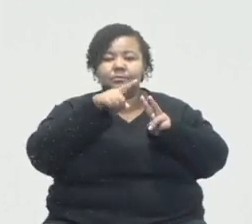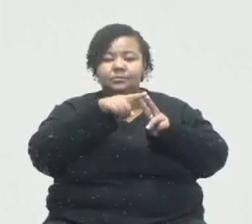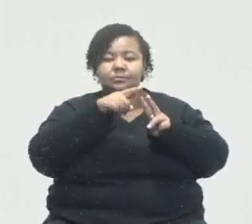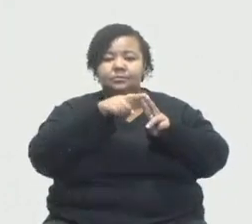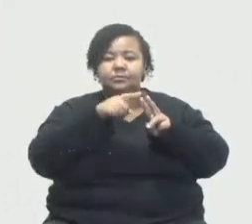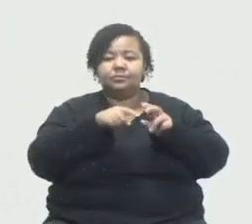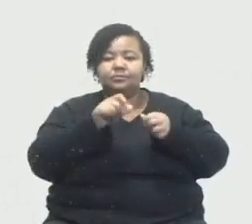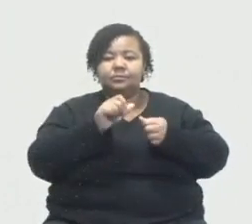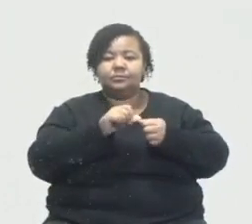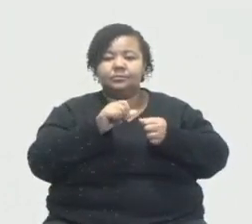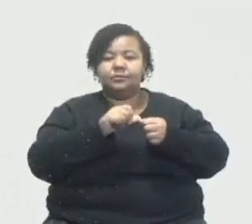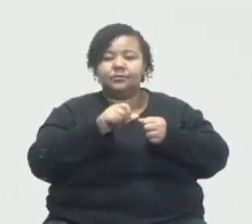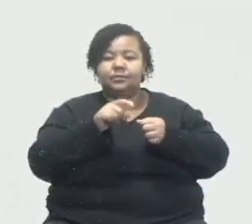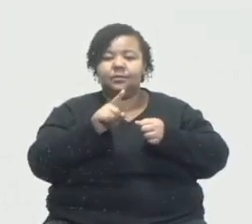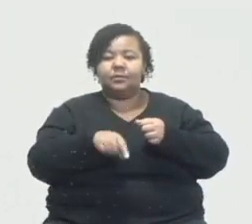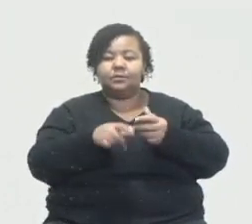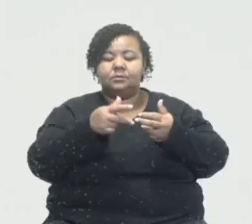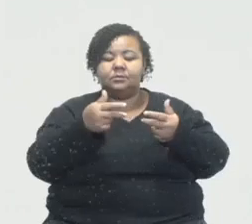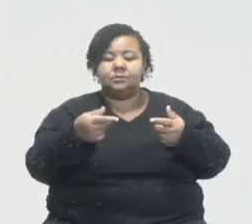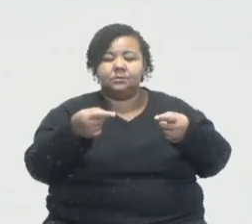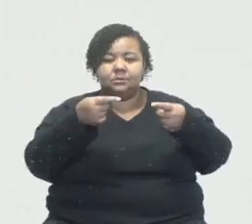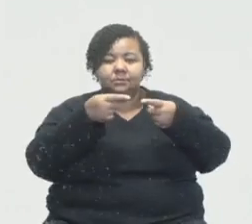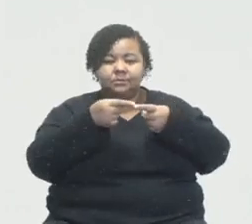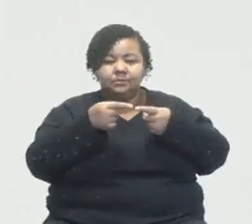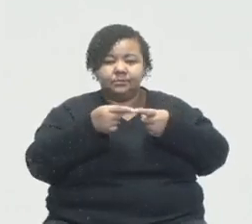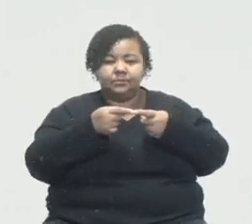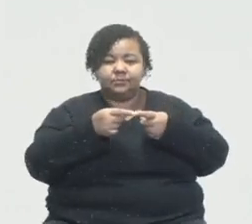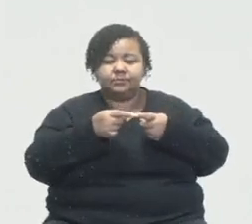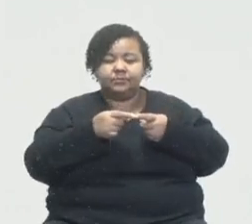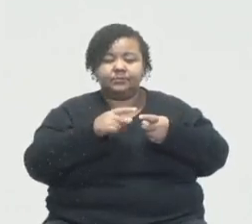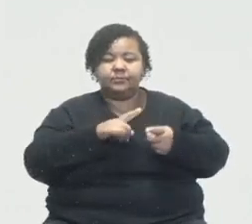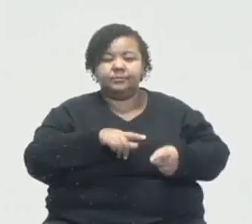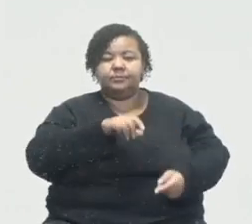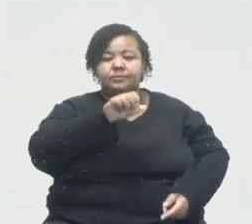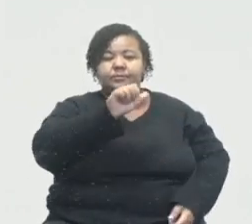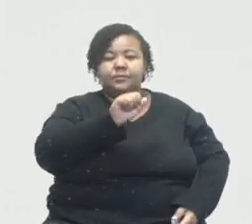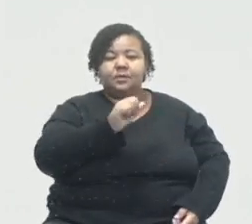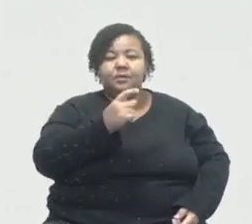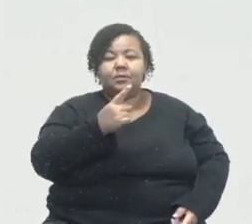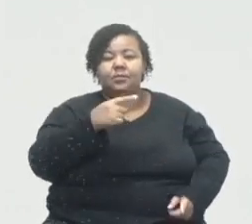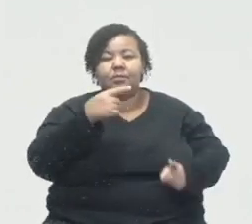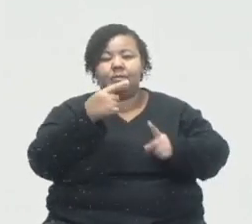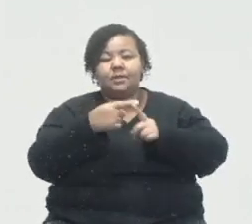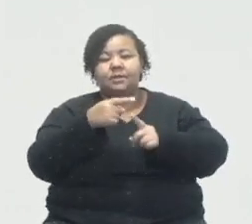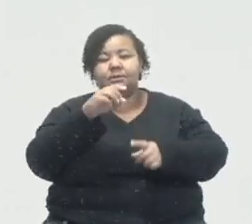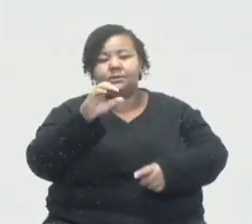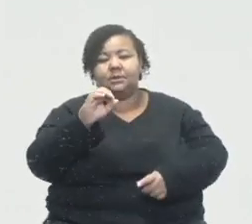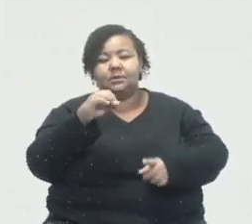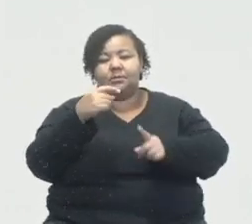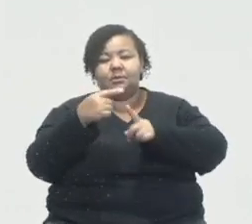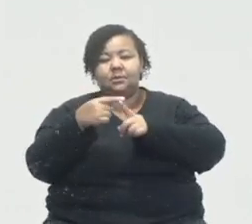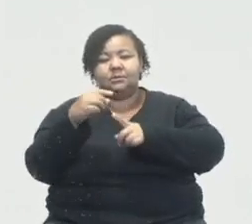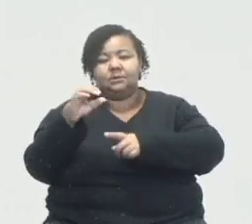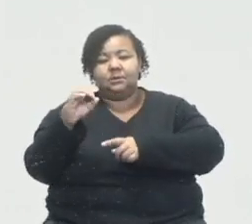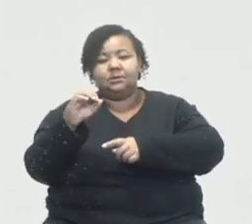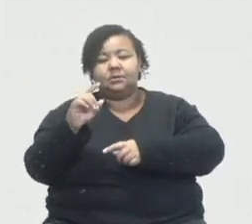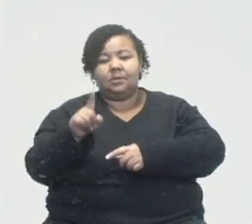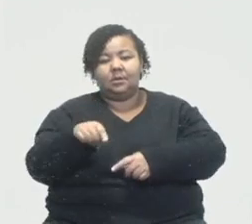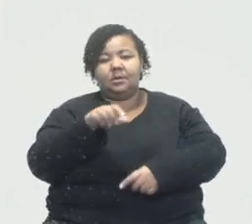realizamos com os elementos correspondentes. Então, temos A1 mais 0 mais 0,